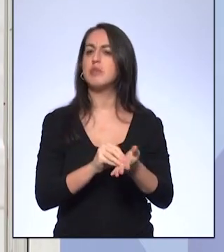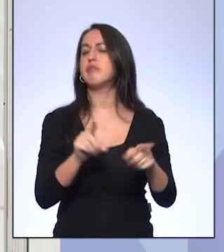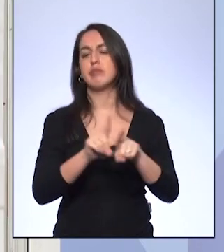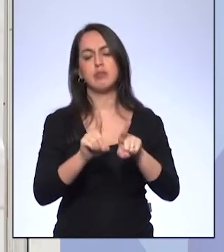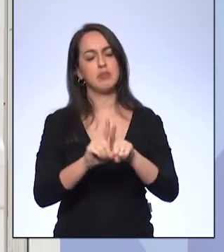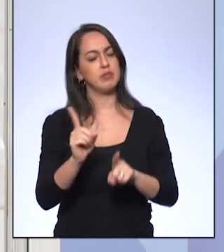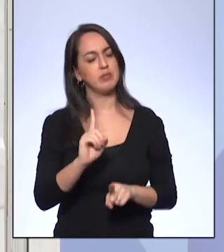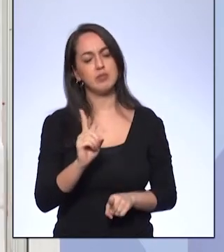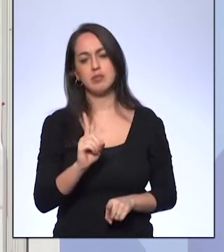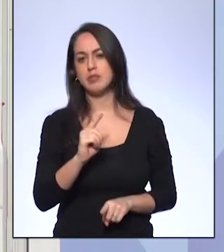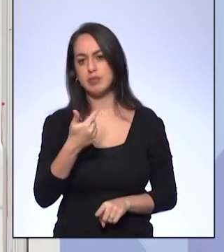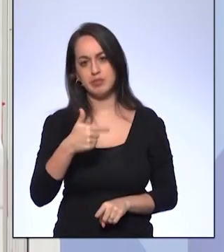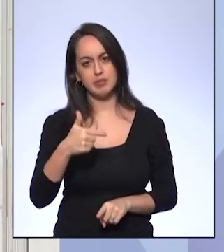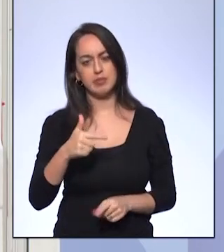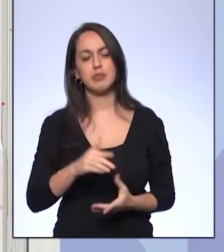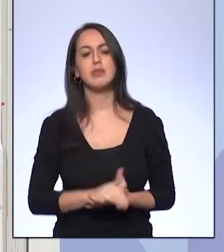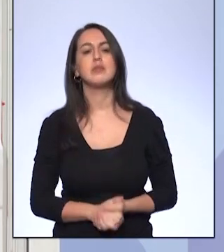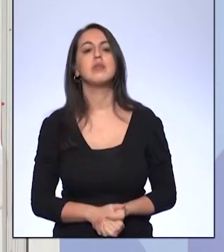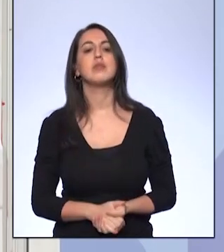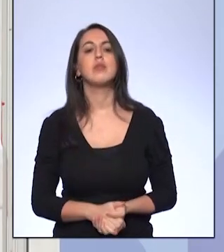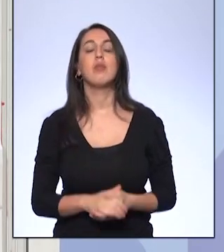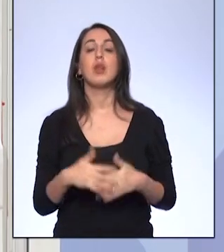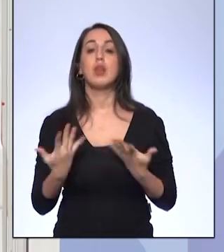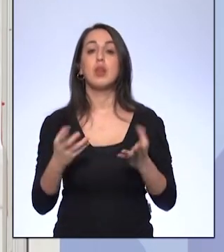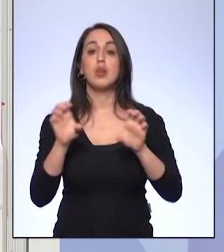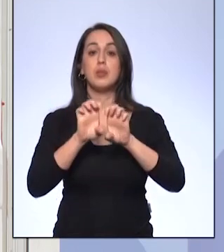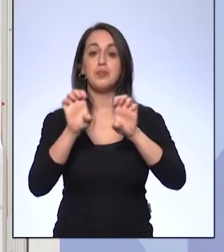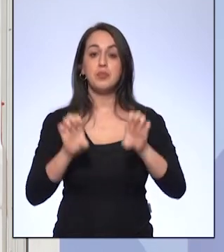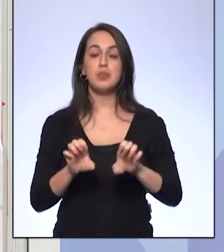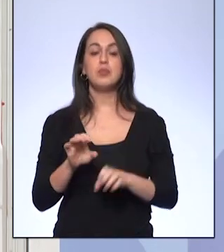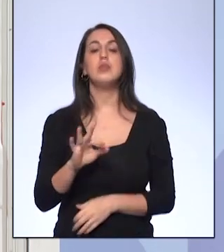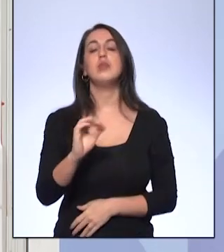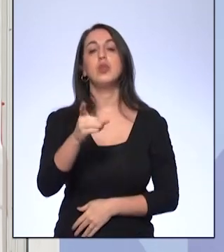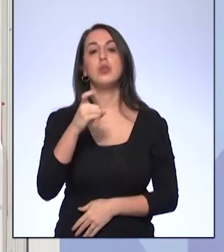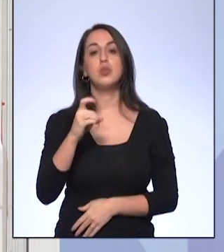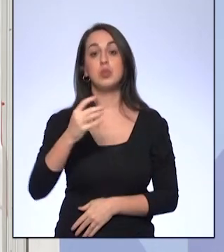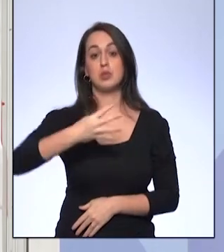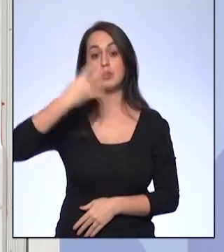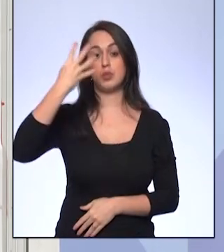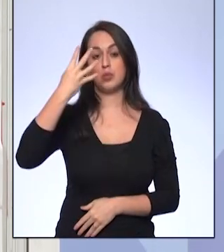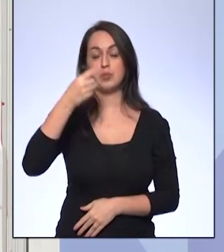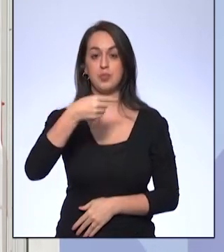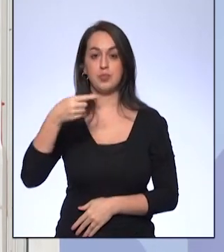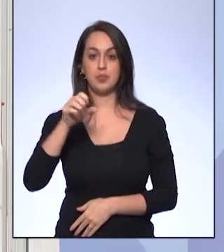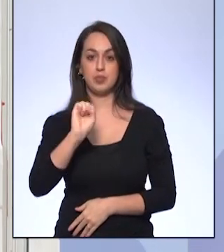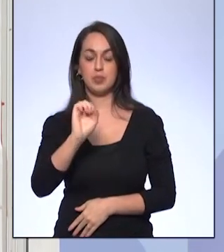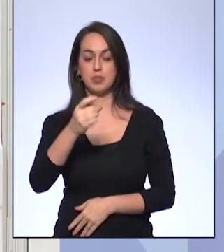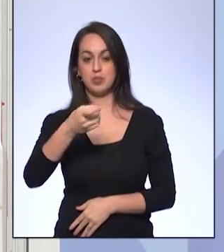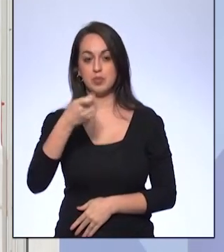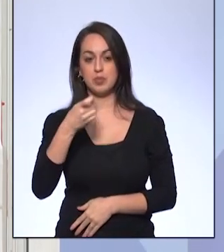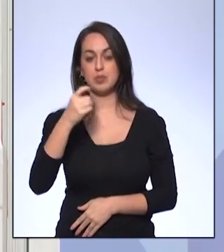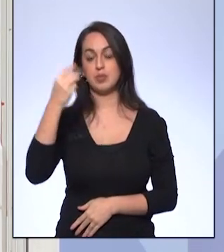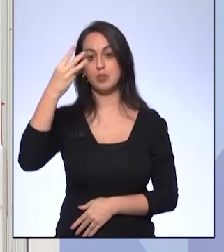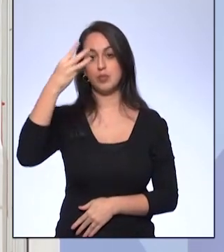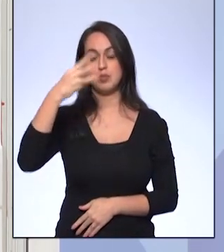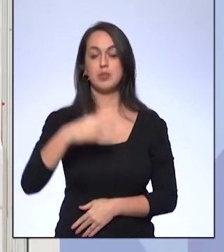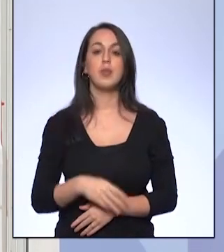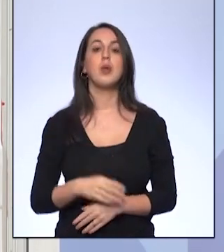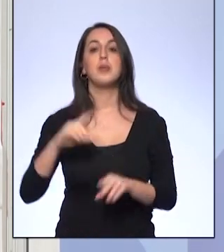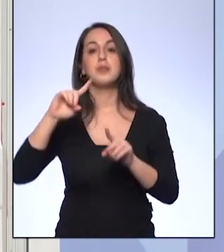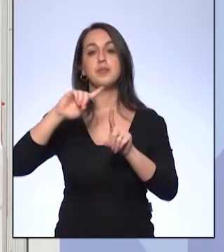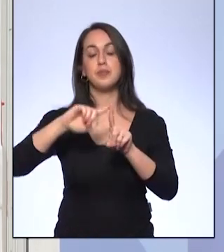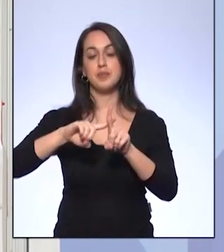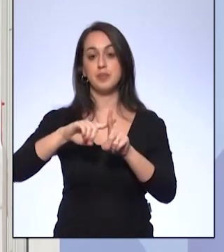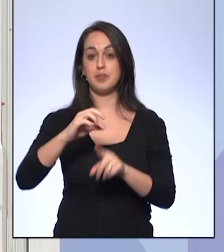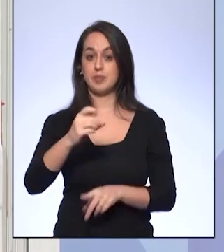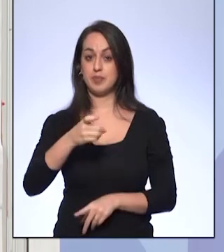Não também. Então, a nossa equação vai ficar x à quarta menos 8x ao cubo